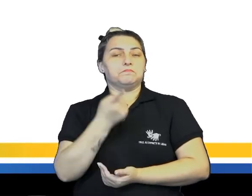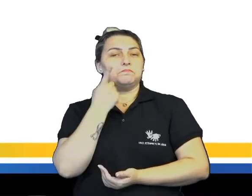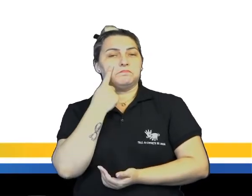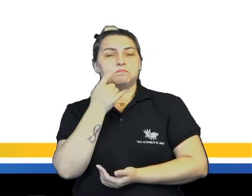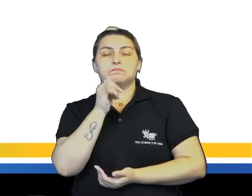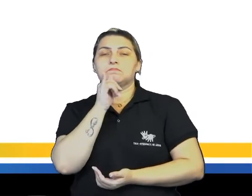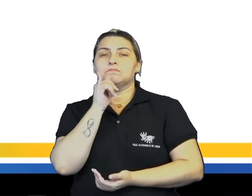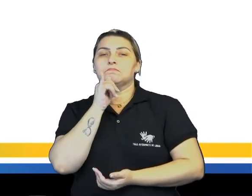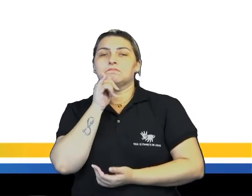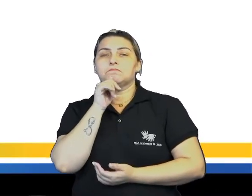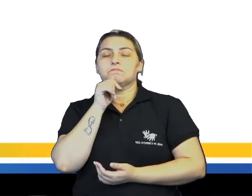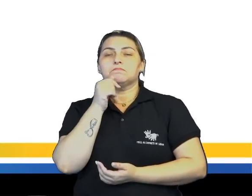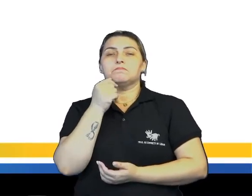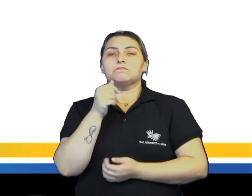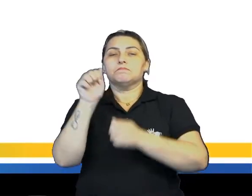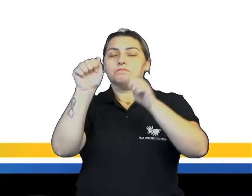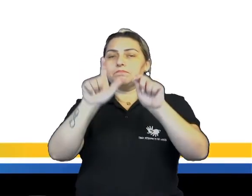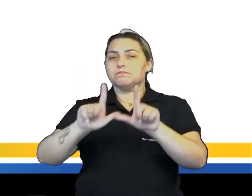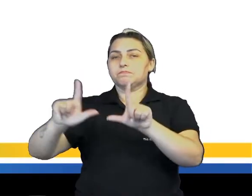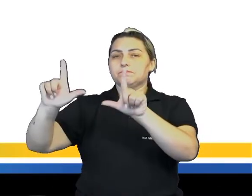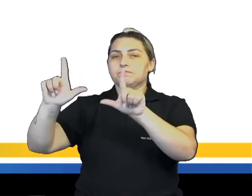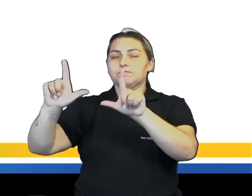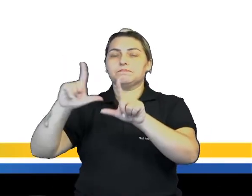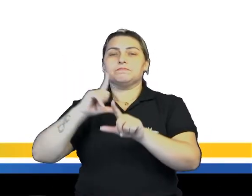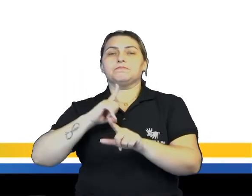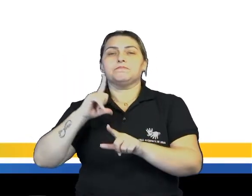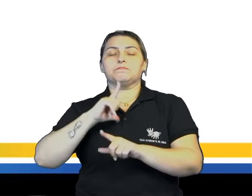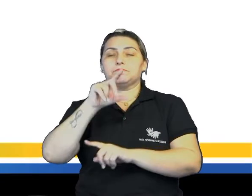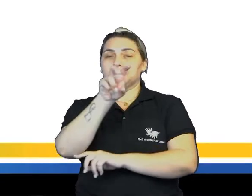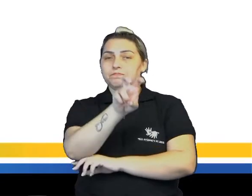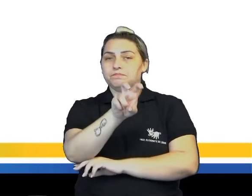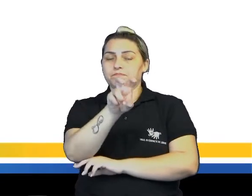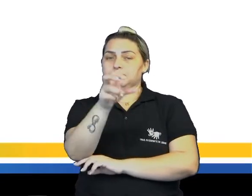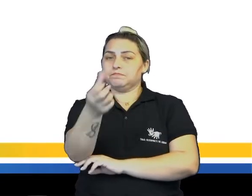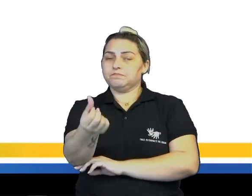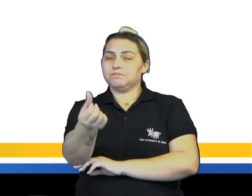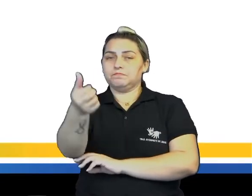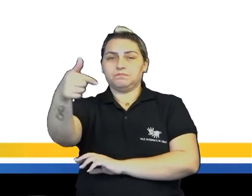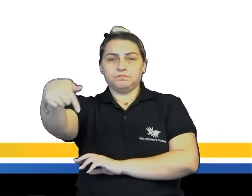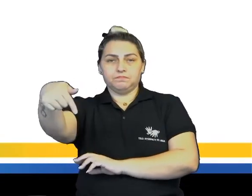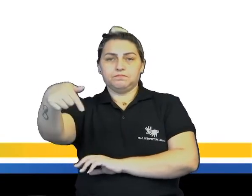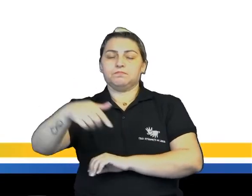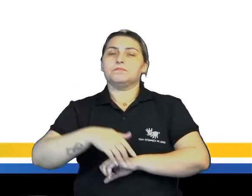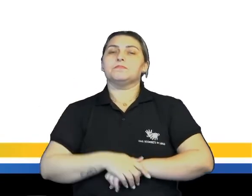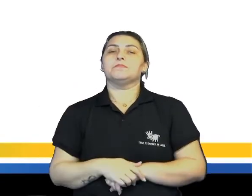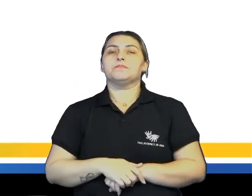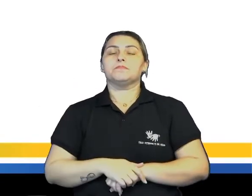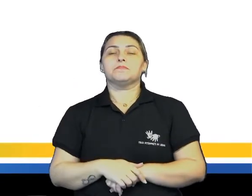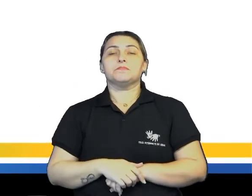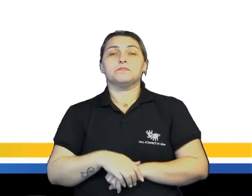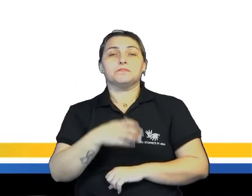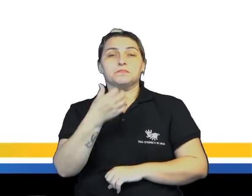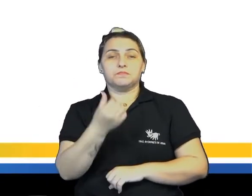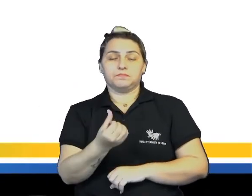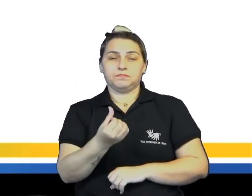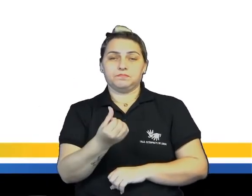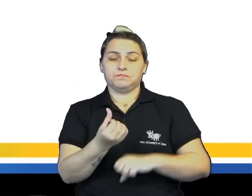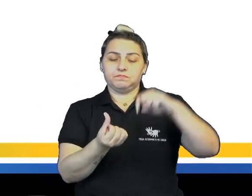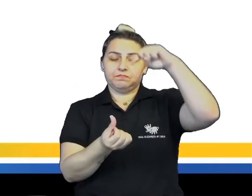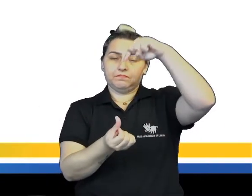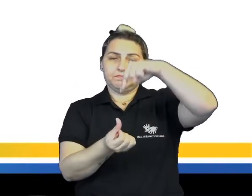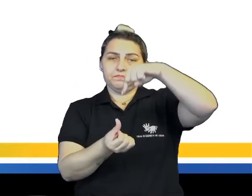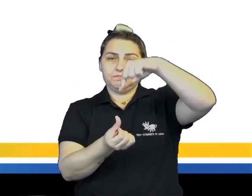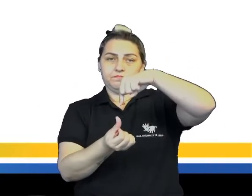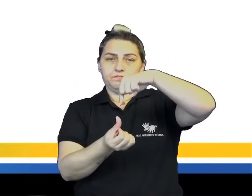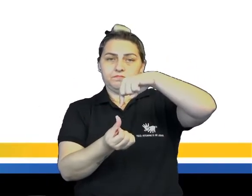Olhem o exemplo que eu coloquei aí no vídeo. Nós temos o 5, o 6 e o 7. O 6 está no meio,